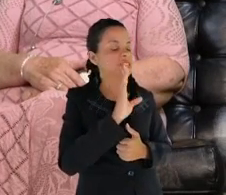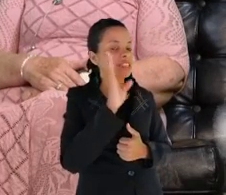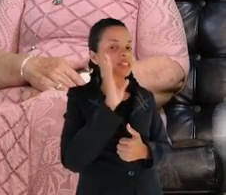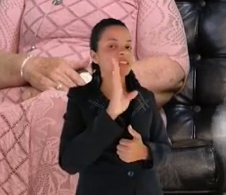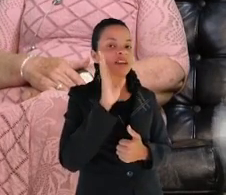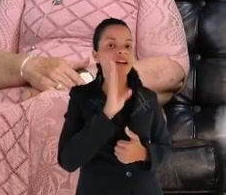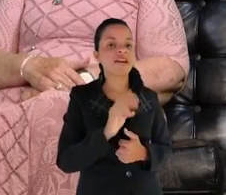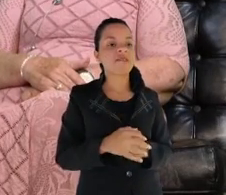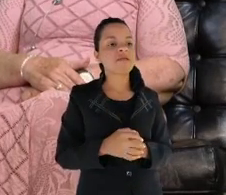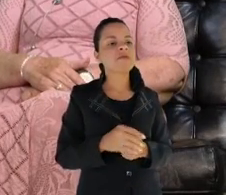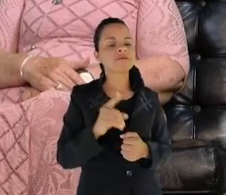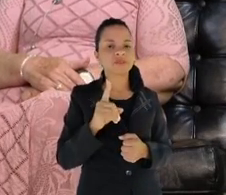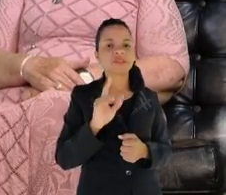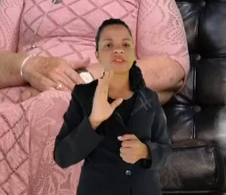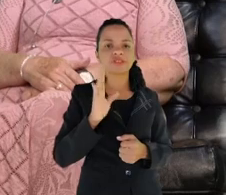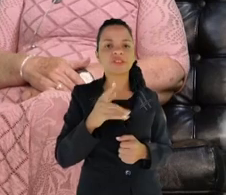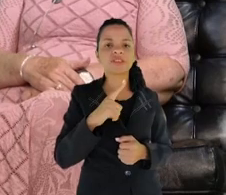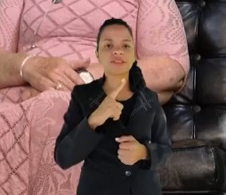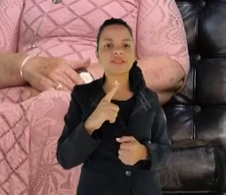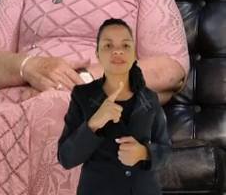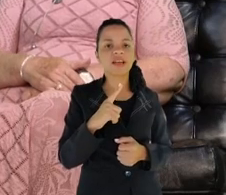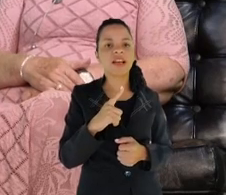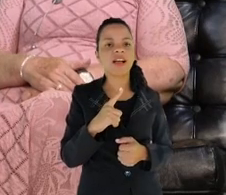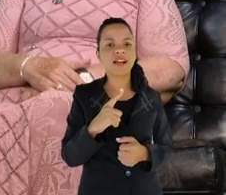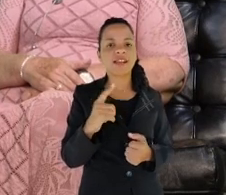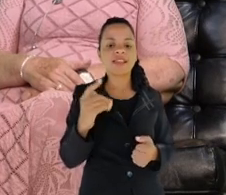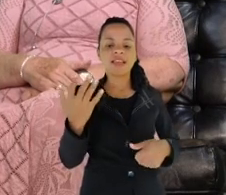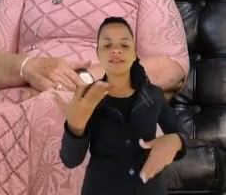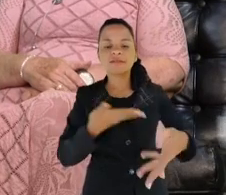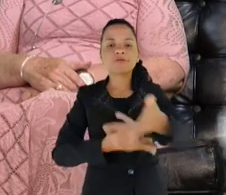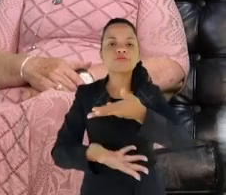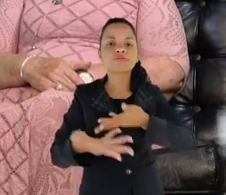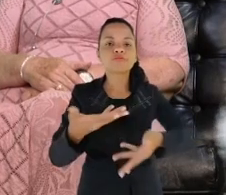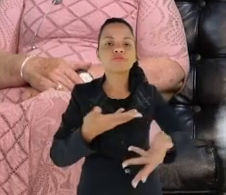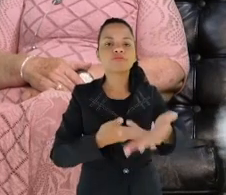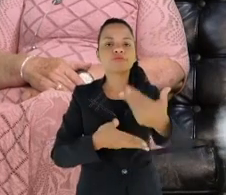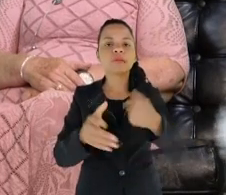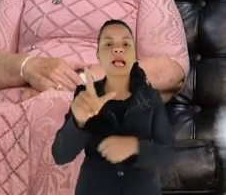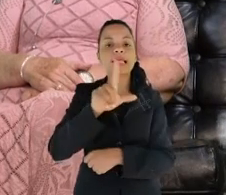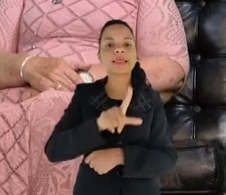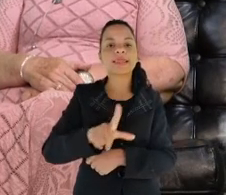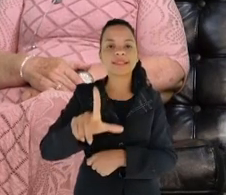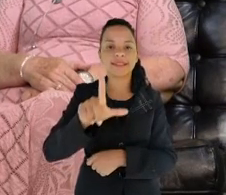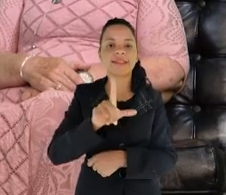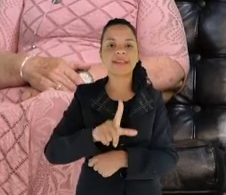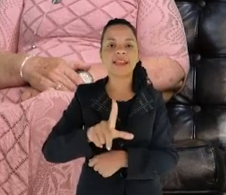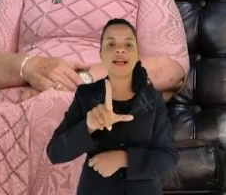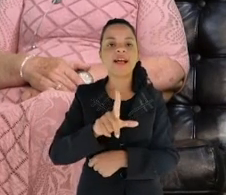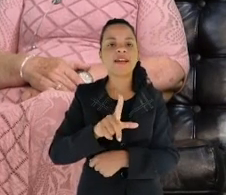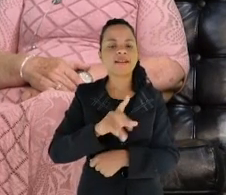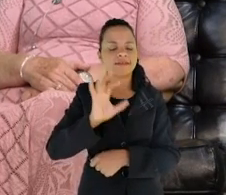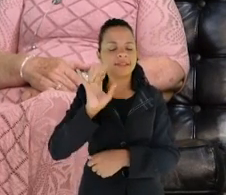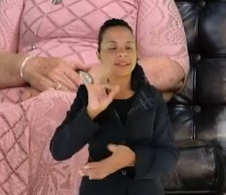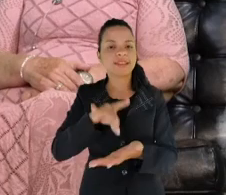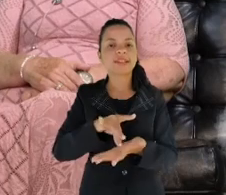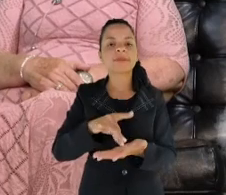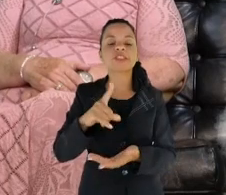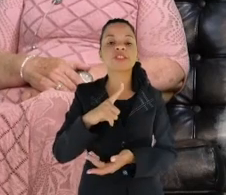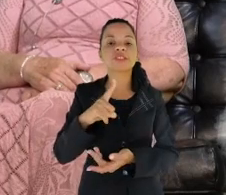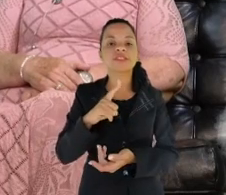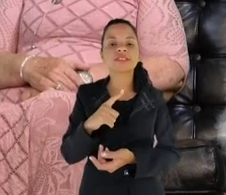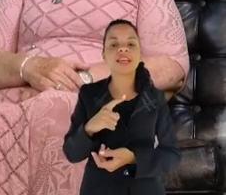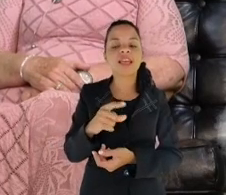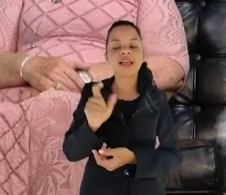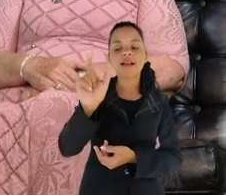está imersa nesse universo literário, certamente deve ter tido algum escritor, alguma escritora que